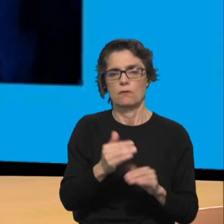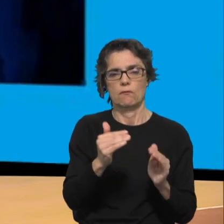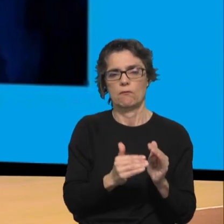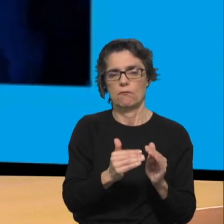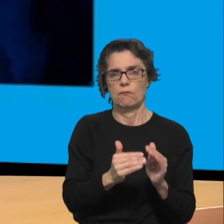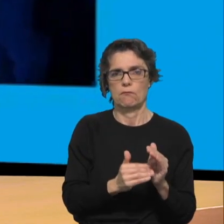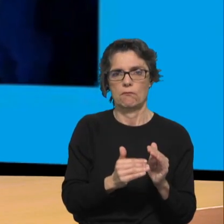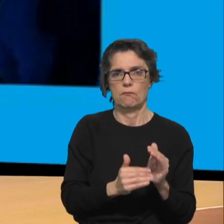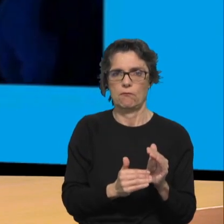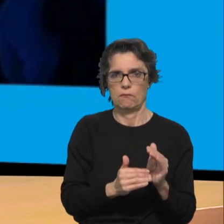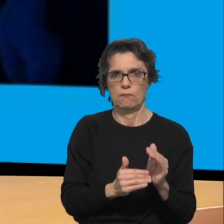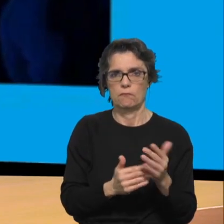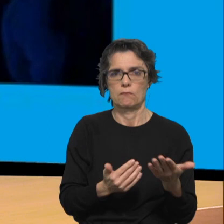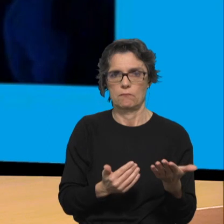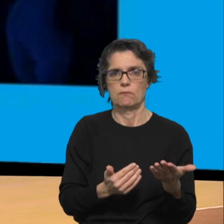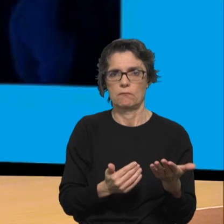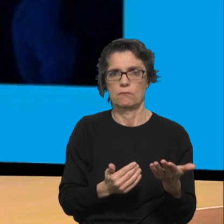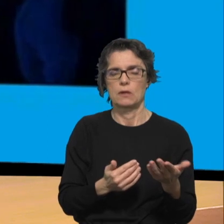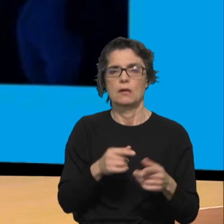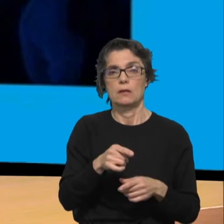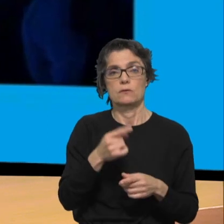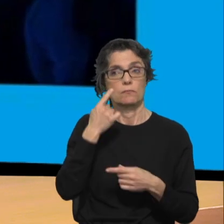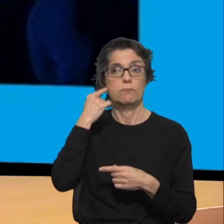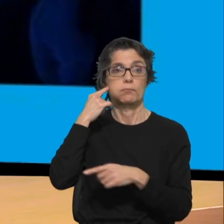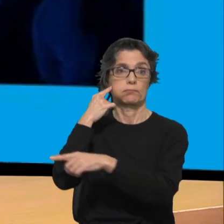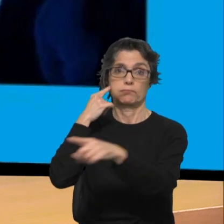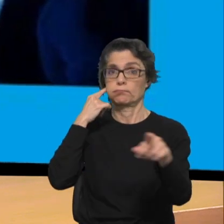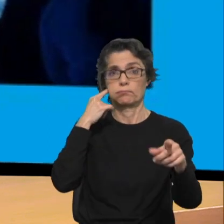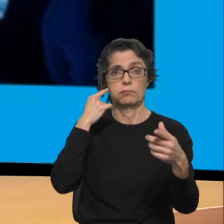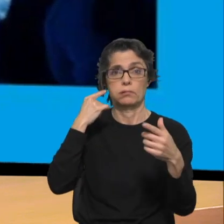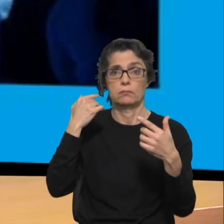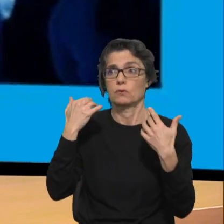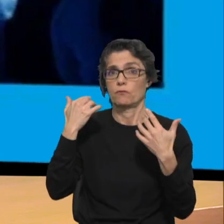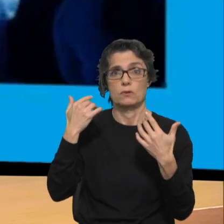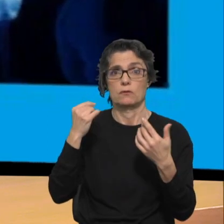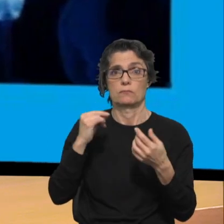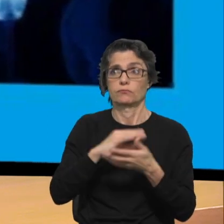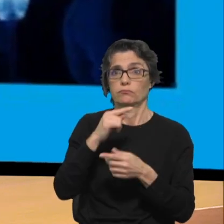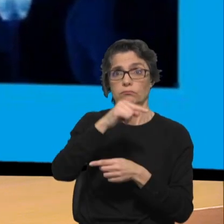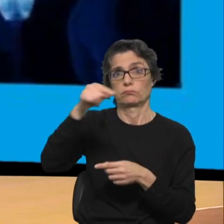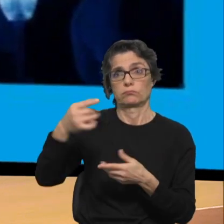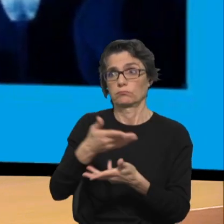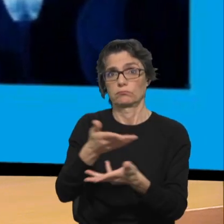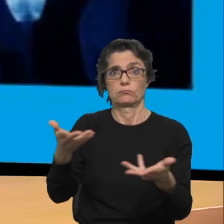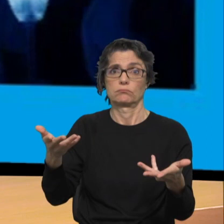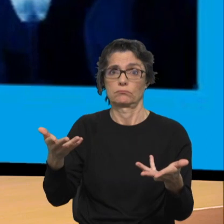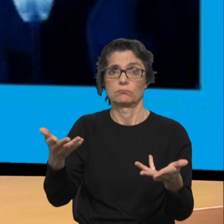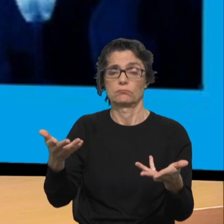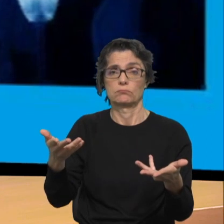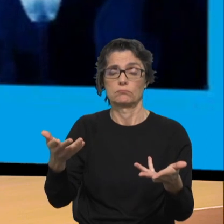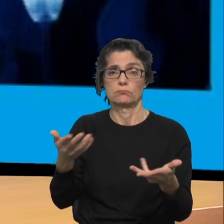algo que tem sido dado conta em todas as notícias, de forma muito evidente, e algo que